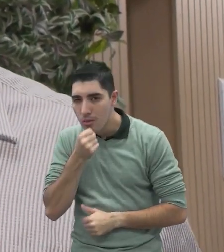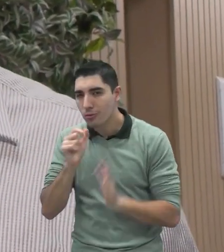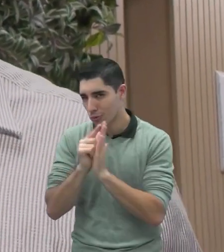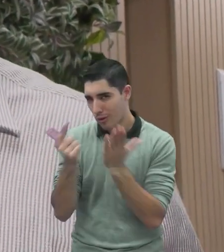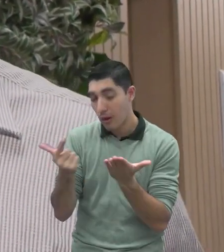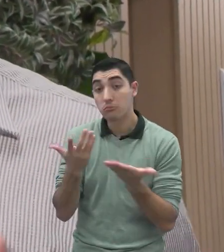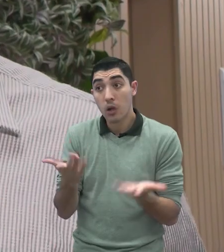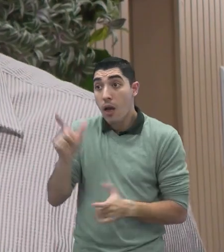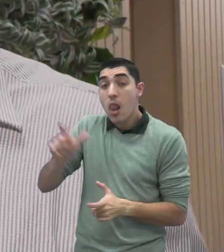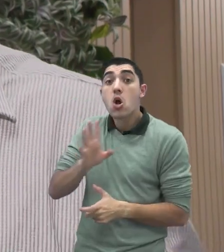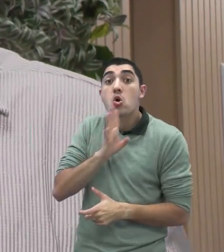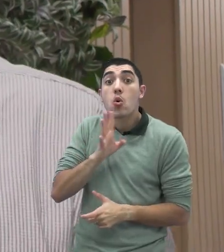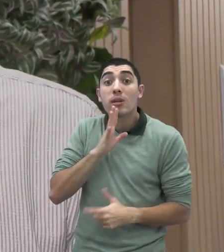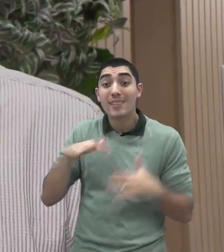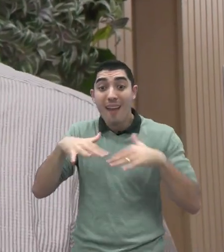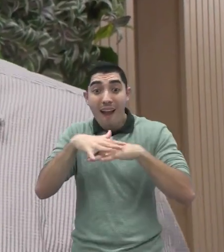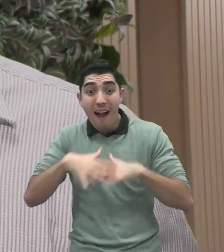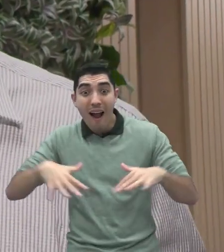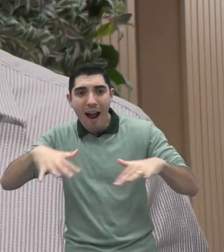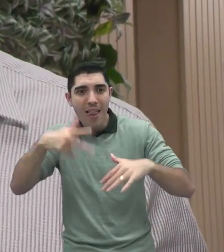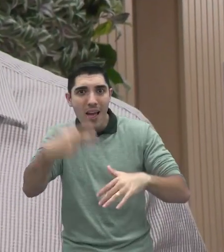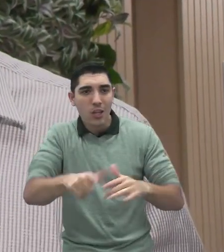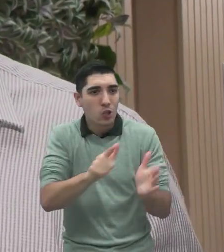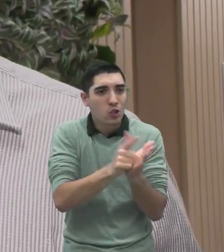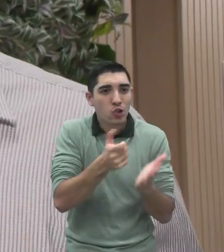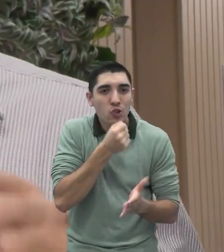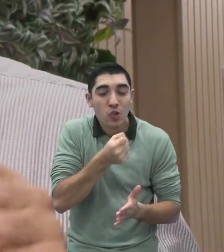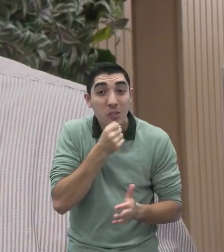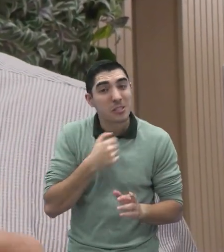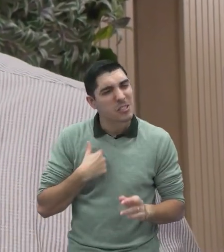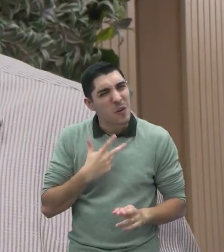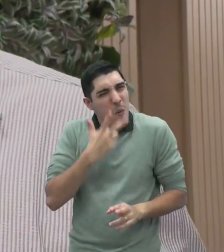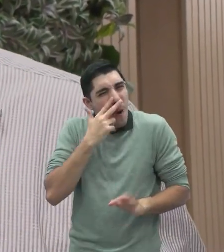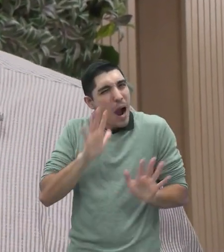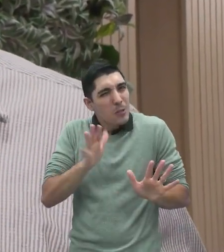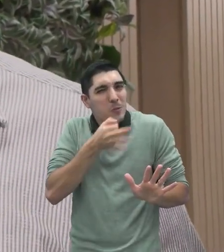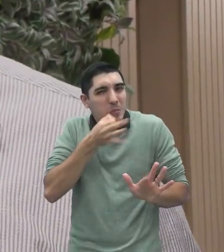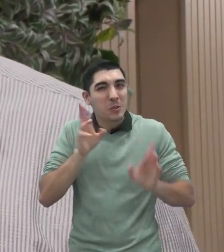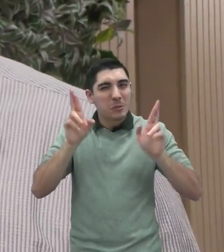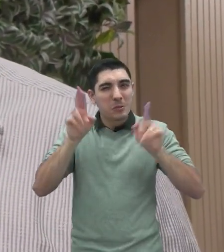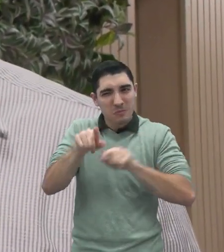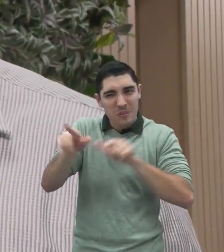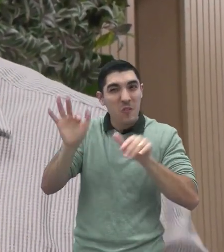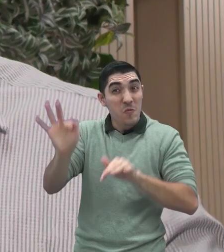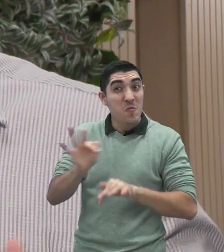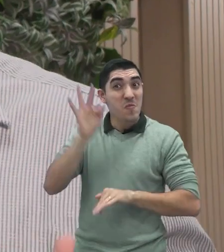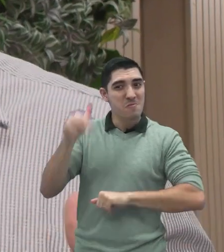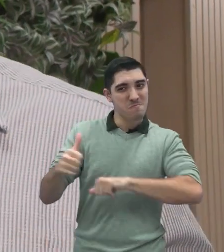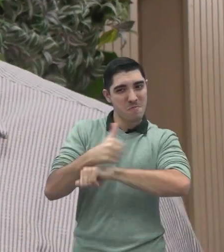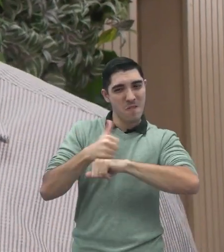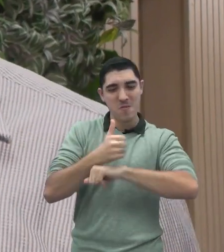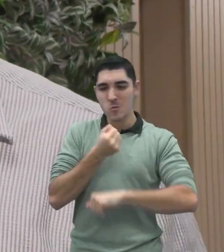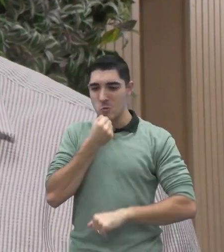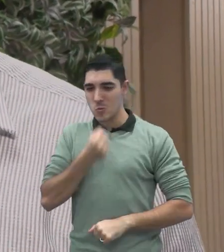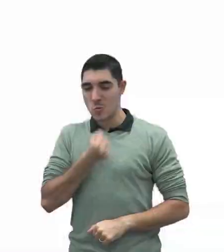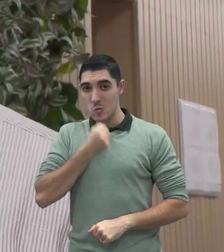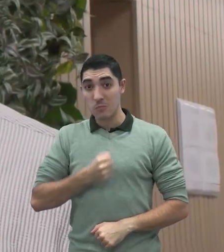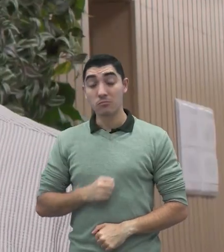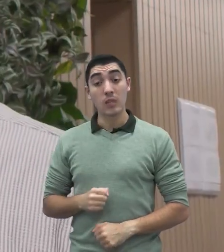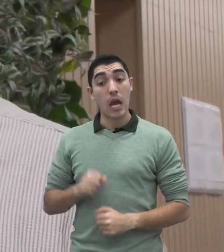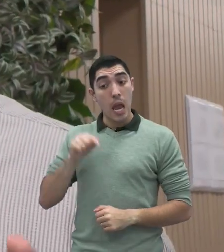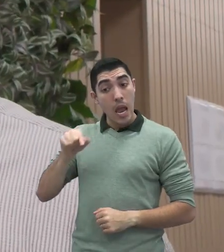eles puderam ver de perto cada cantinho da produção jornalística e eu acho que a gente plantou uma sementinha aí para novos